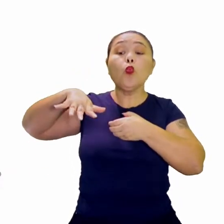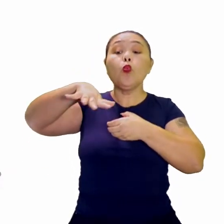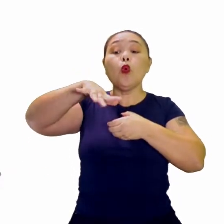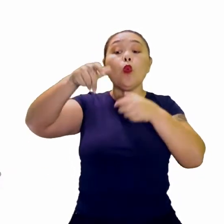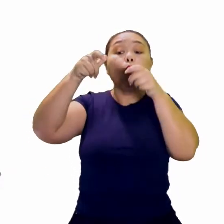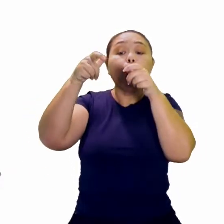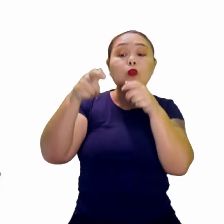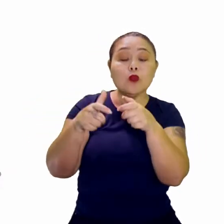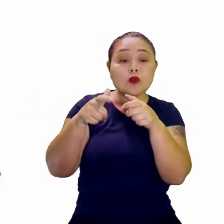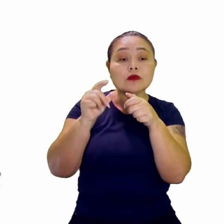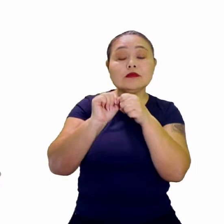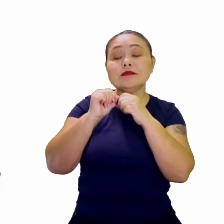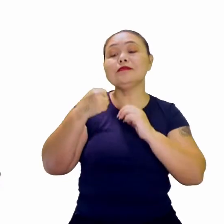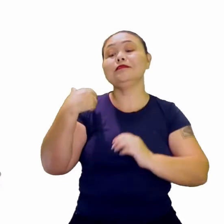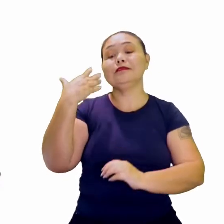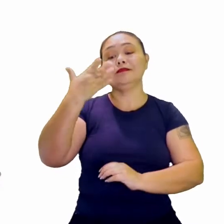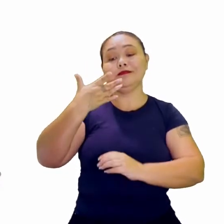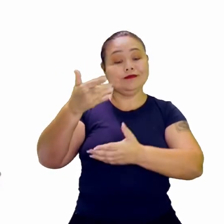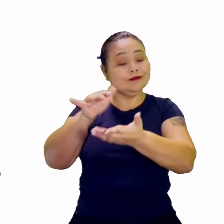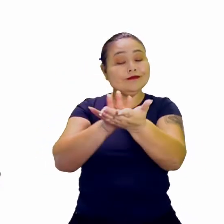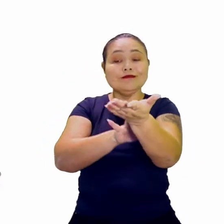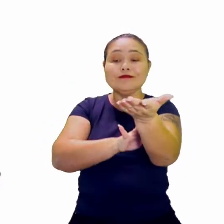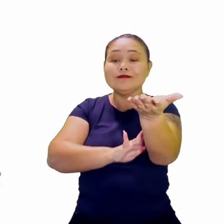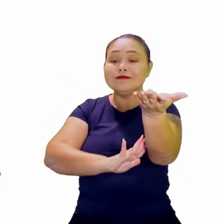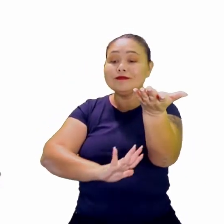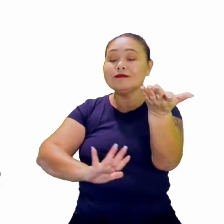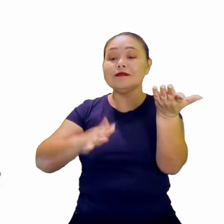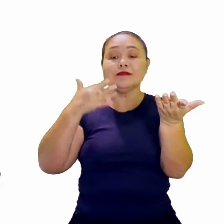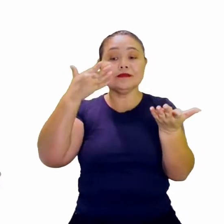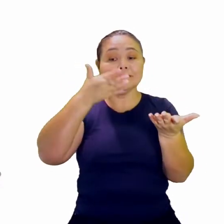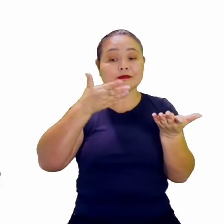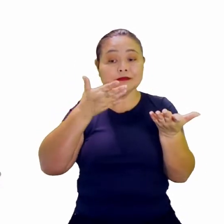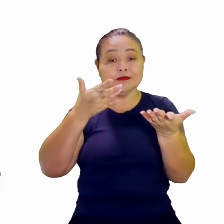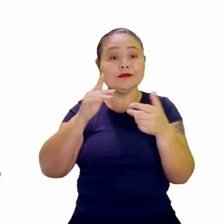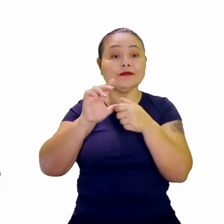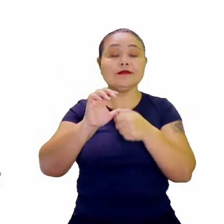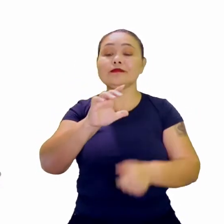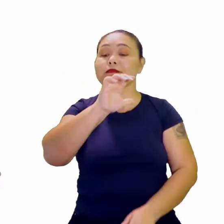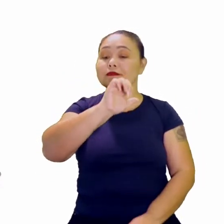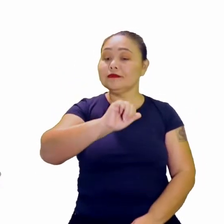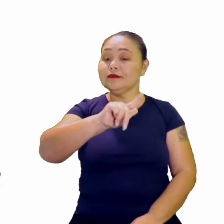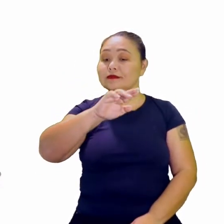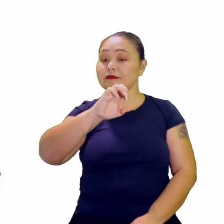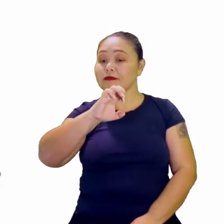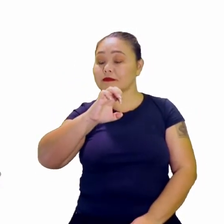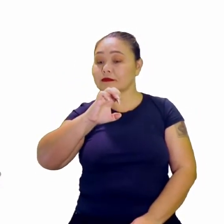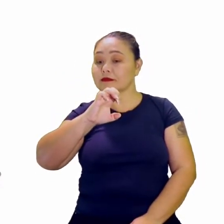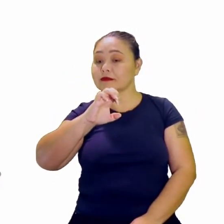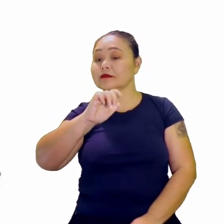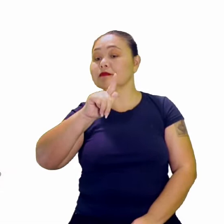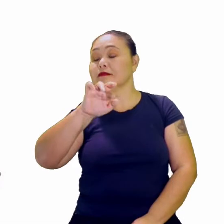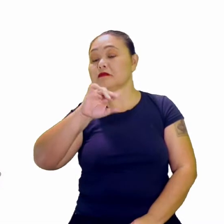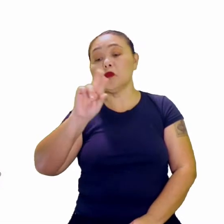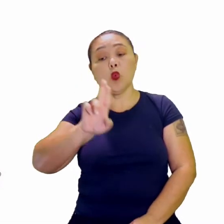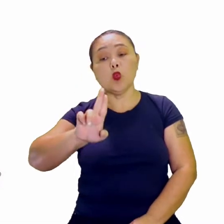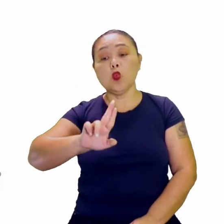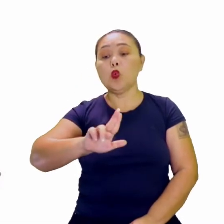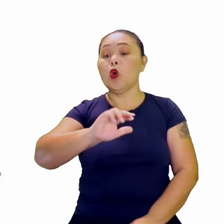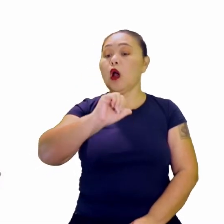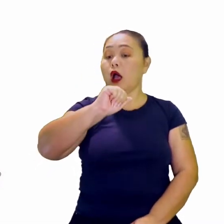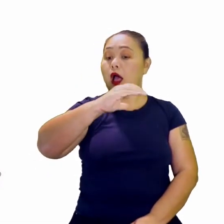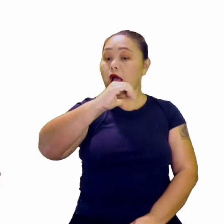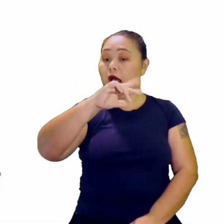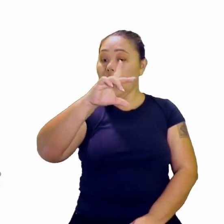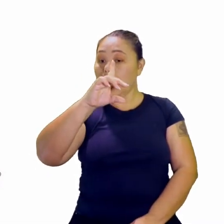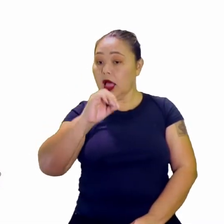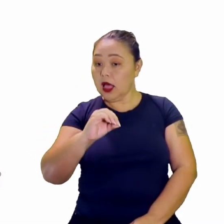vão utilizar predominantemente ali a glicose e o glicogênio. Elas não vão usar o ácido graxo, elas podem